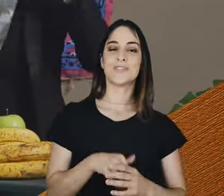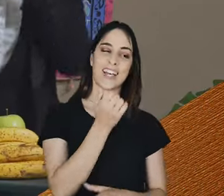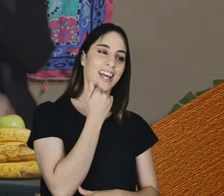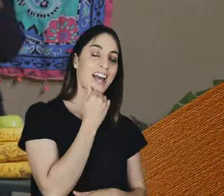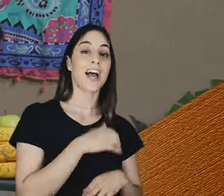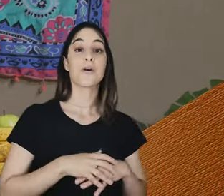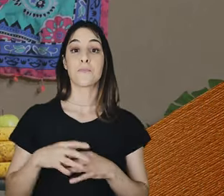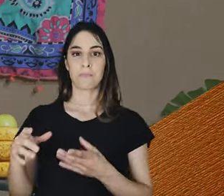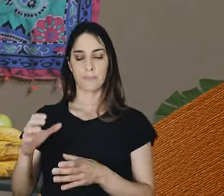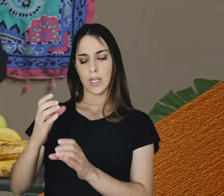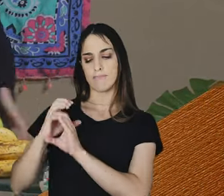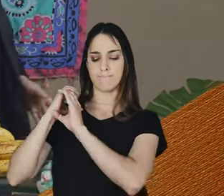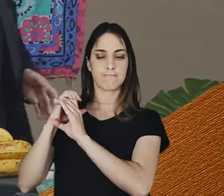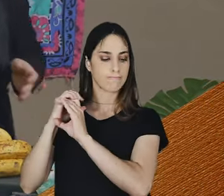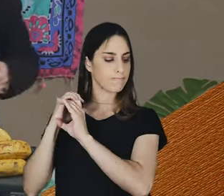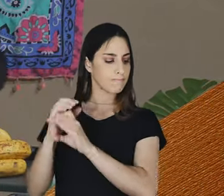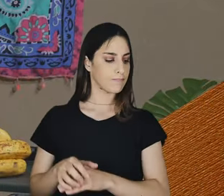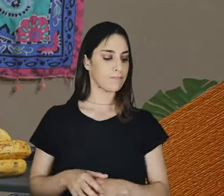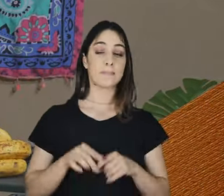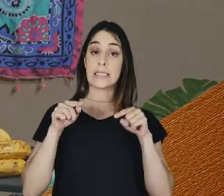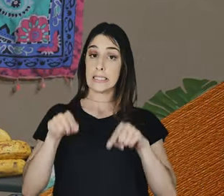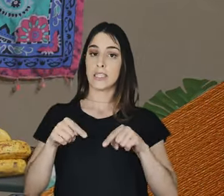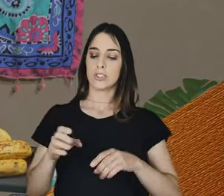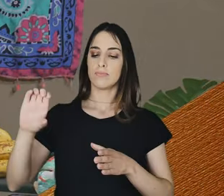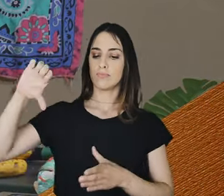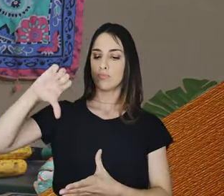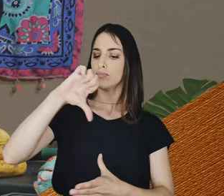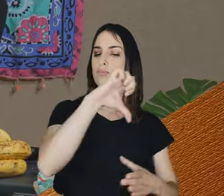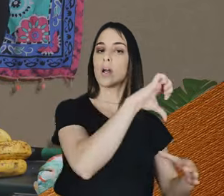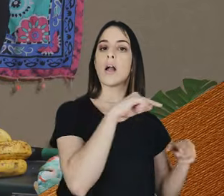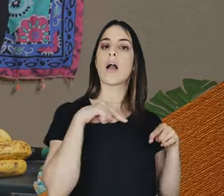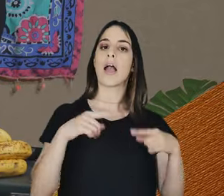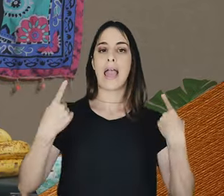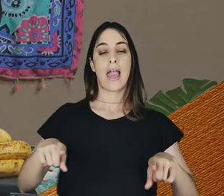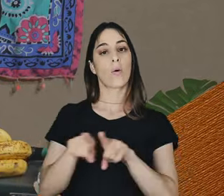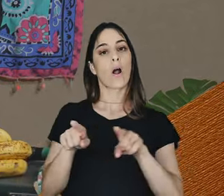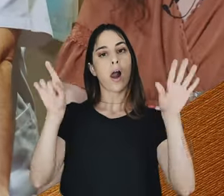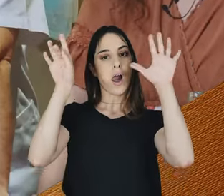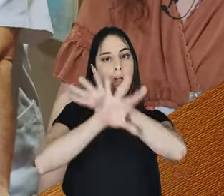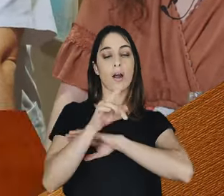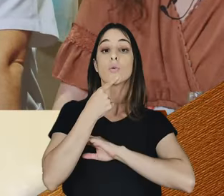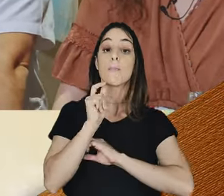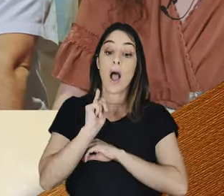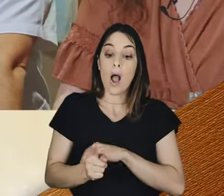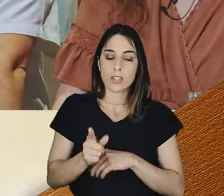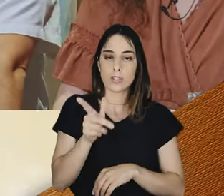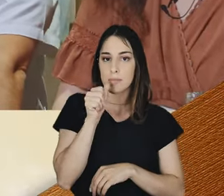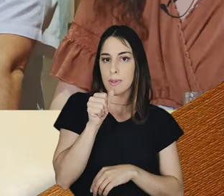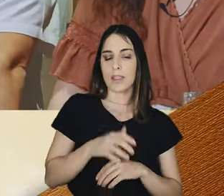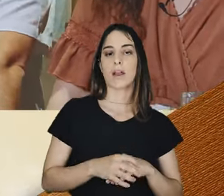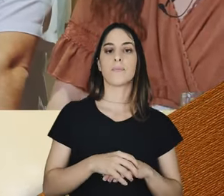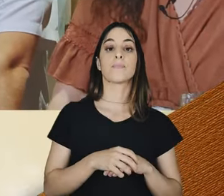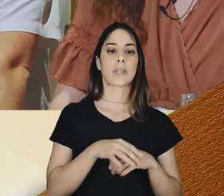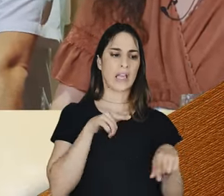Tequila! Tequila. Não passa tequila, eu não posso. Tequila. Este é o que eu chamo camuflado. E é mesmo camuflado que eu não gostava nada de